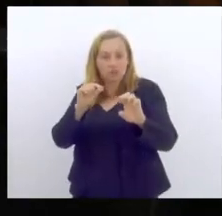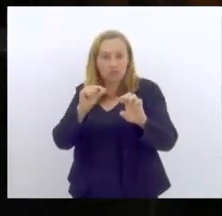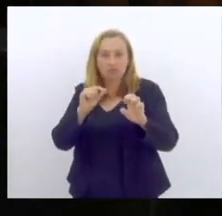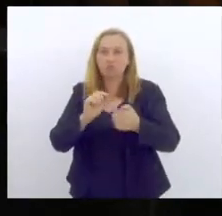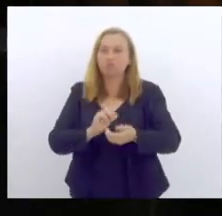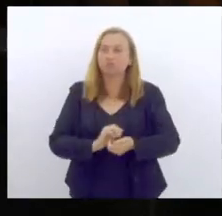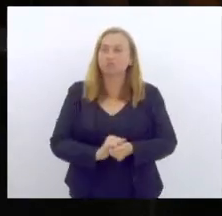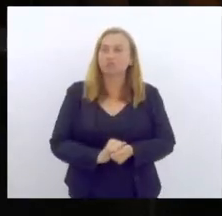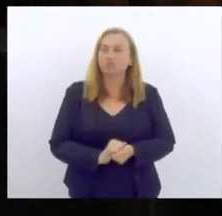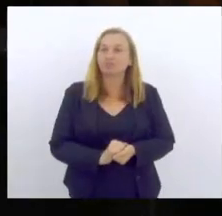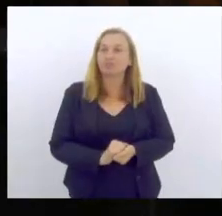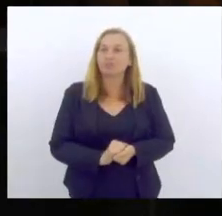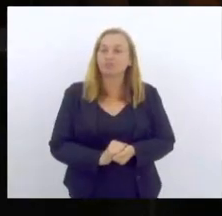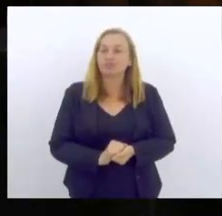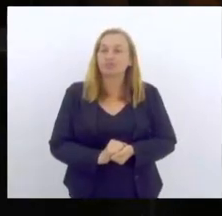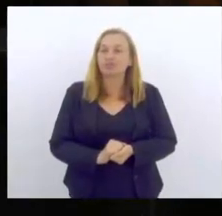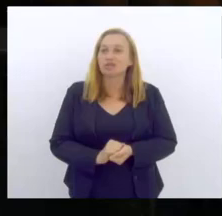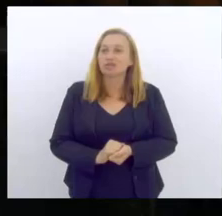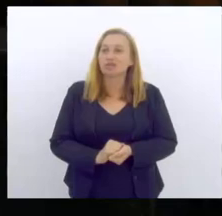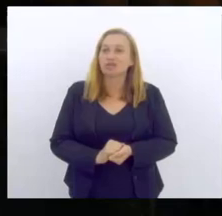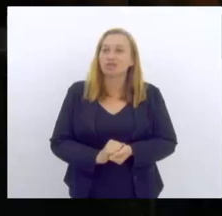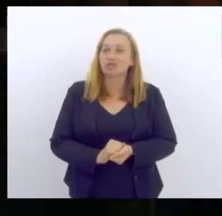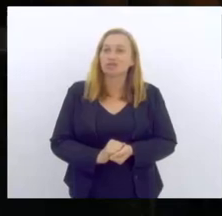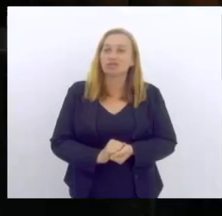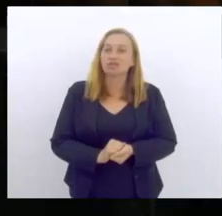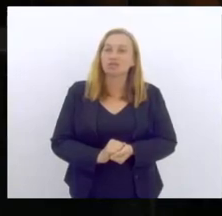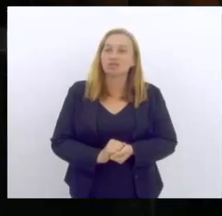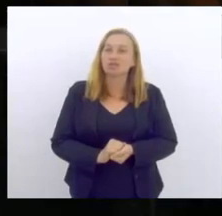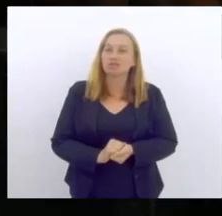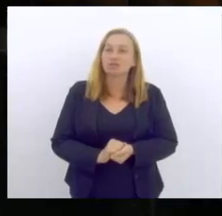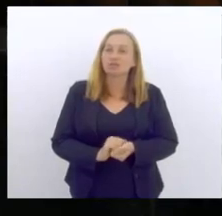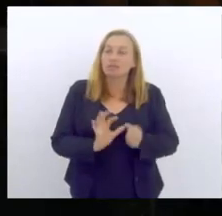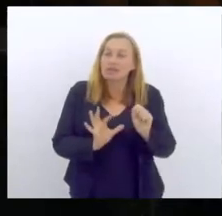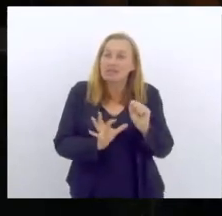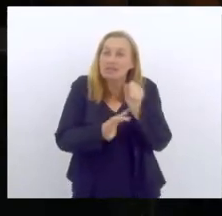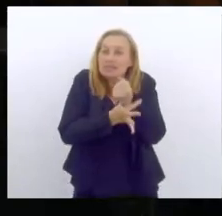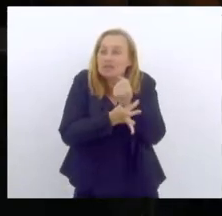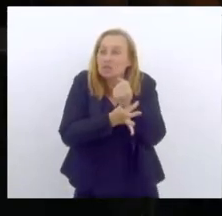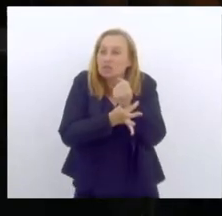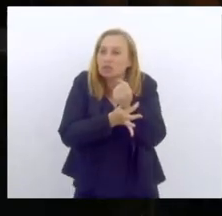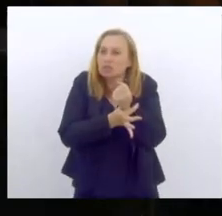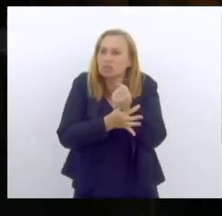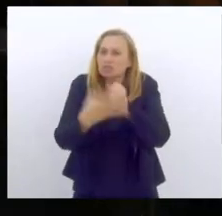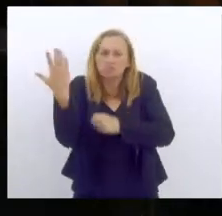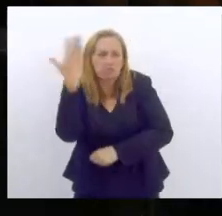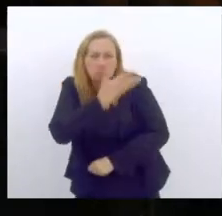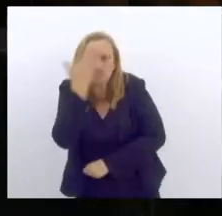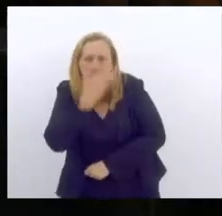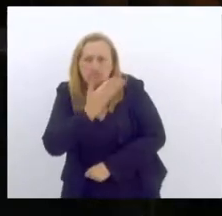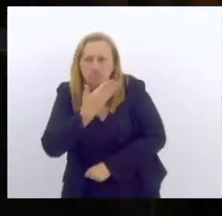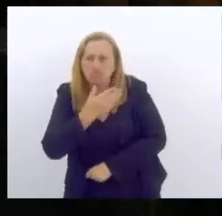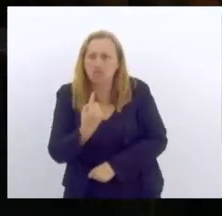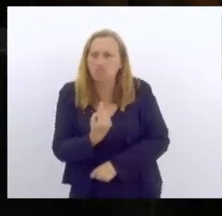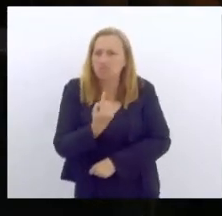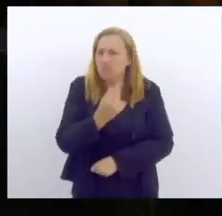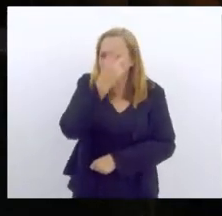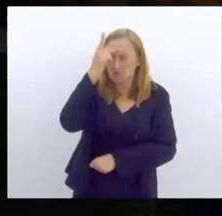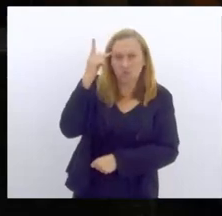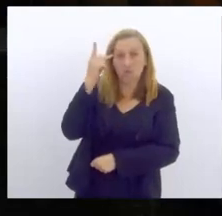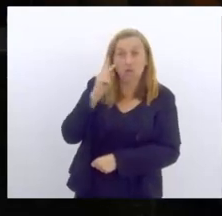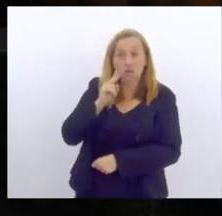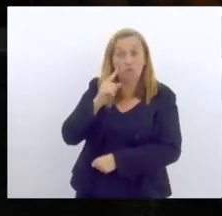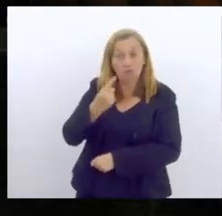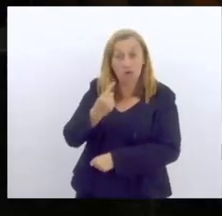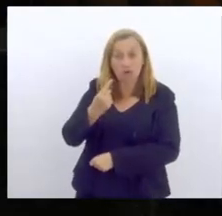e uma fortaleza que eu nunca pude ver em ninguém e eu reparo